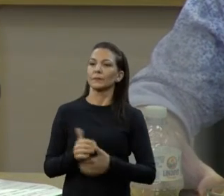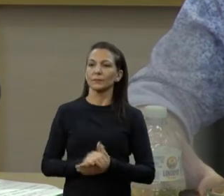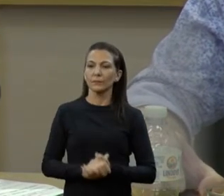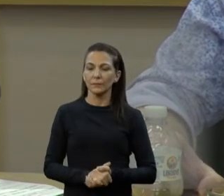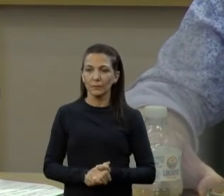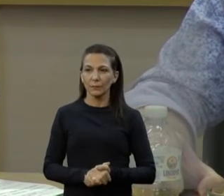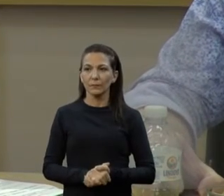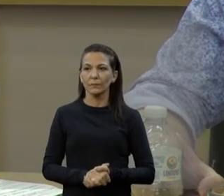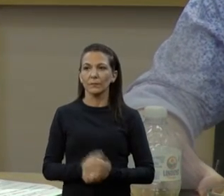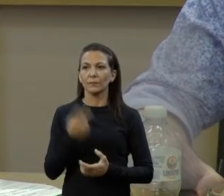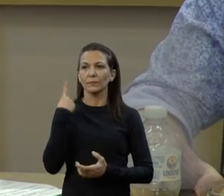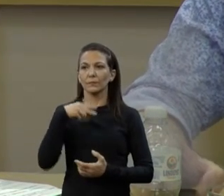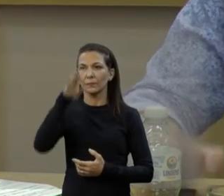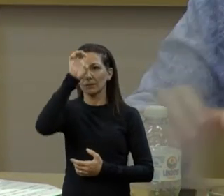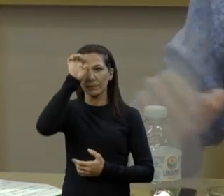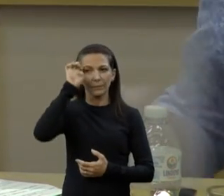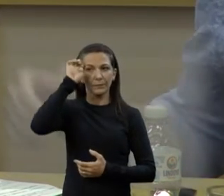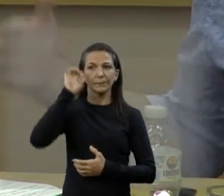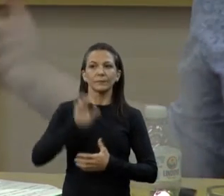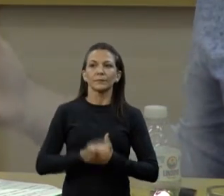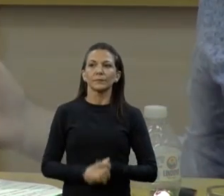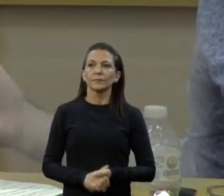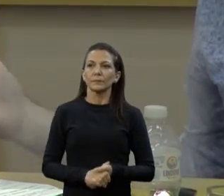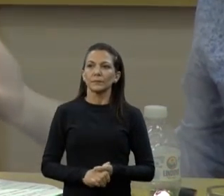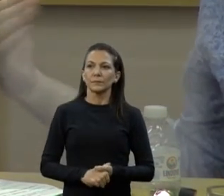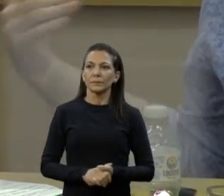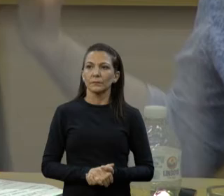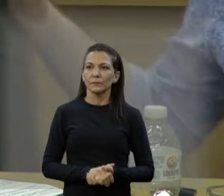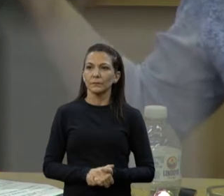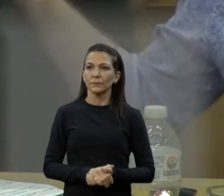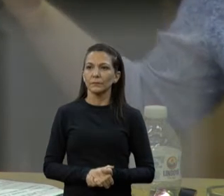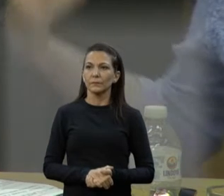o vereador Edson réu com a palavra o